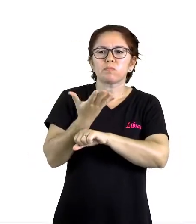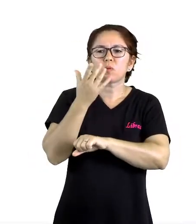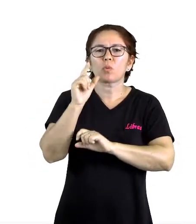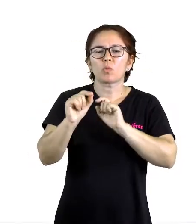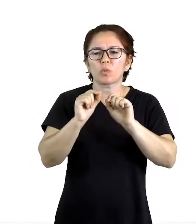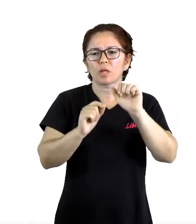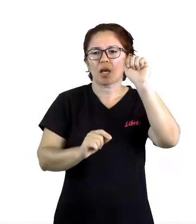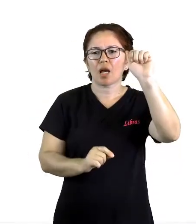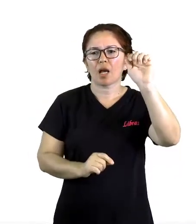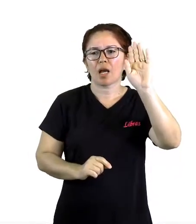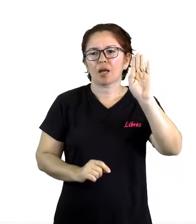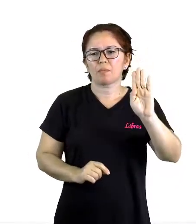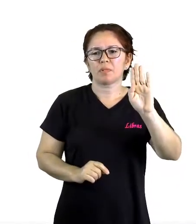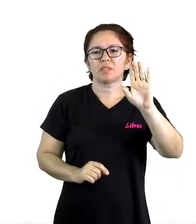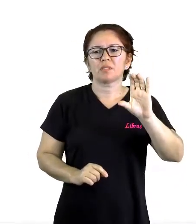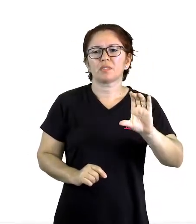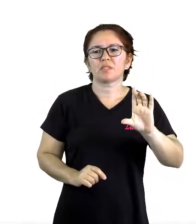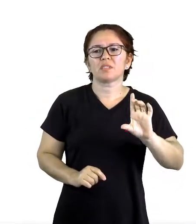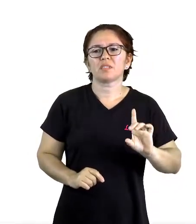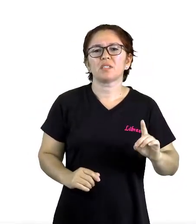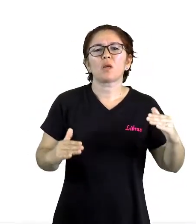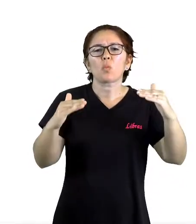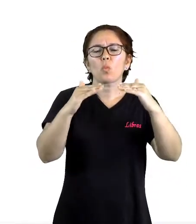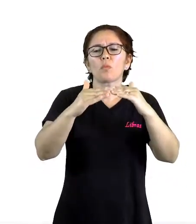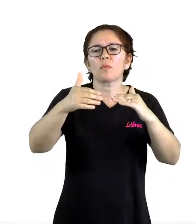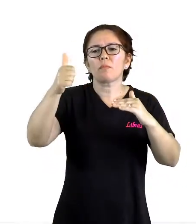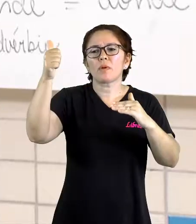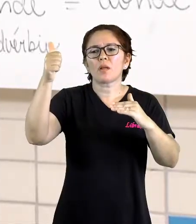ou arquivos de áudio. Olha aqui,